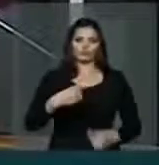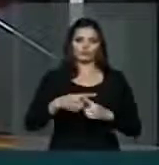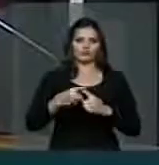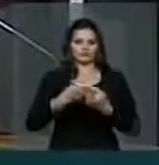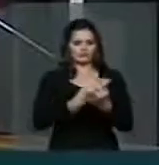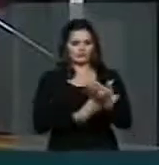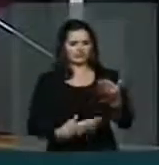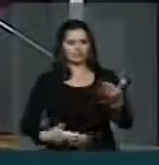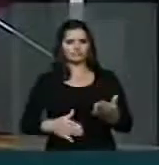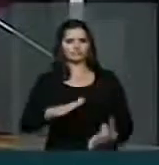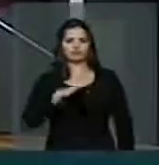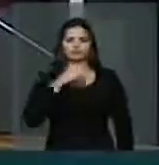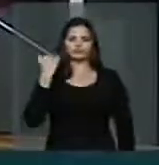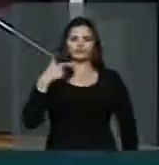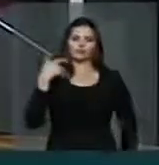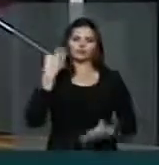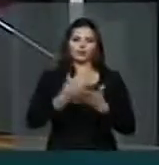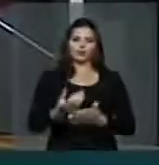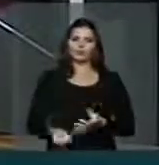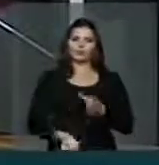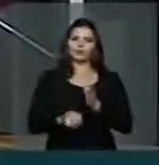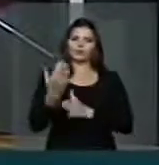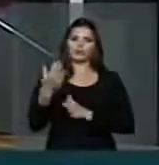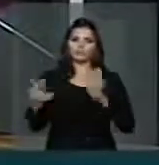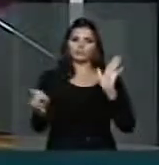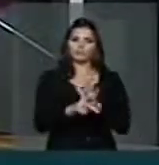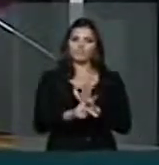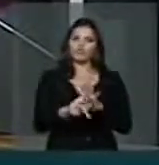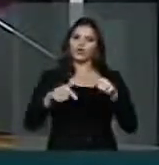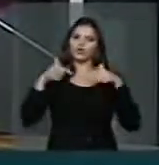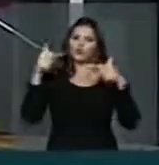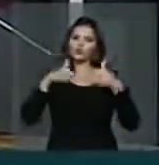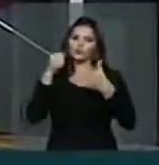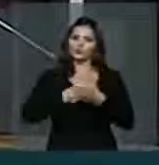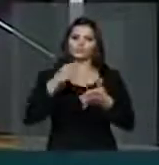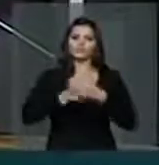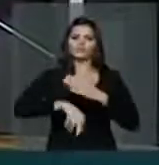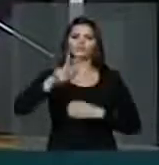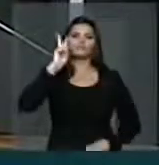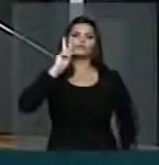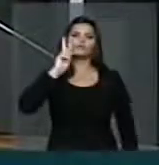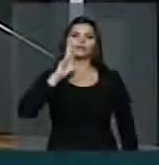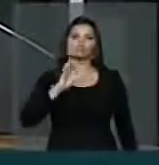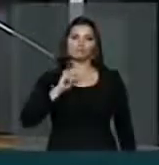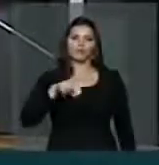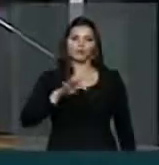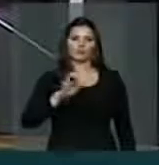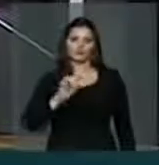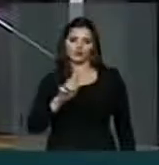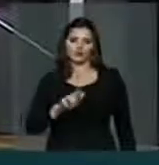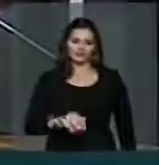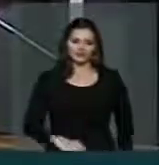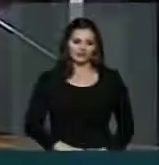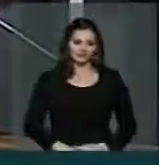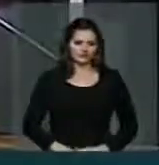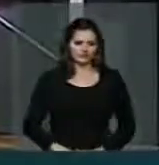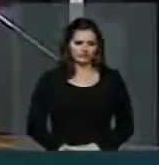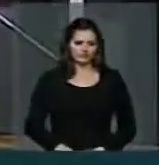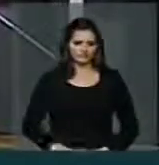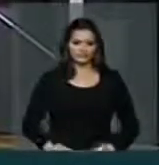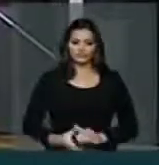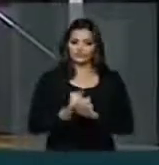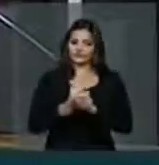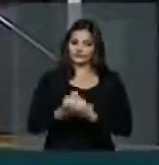sangue construiu e tingiu de luta a história da CONTAG. Queria cumprimentar